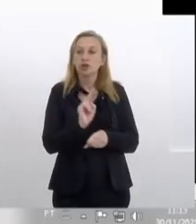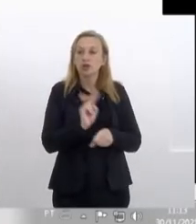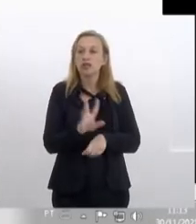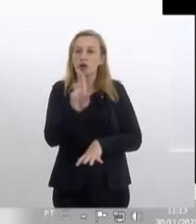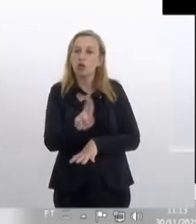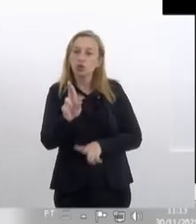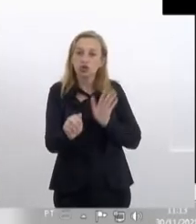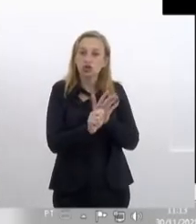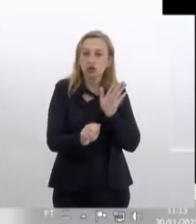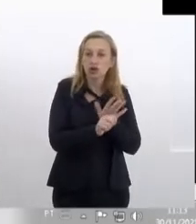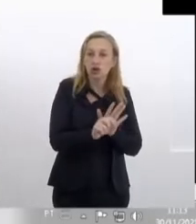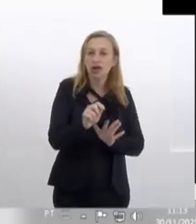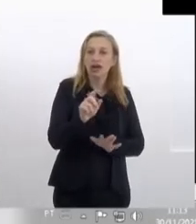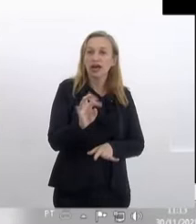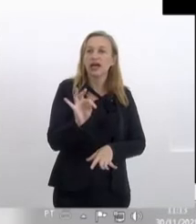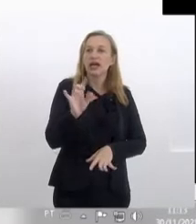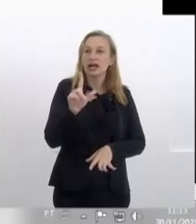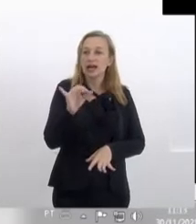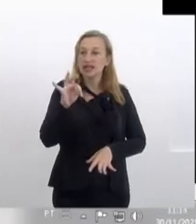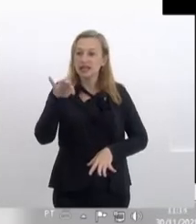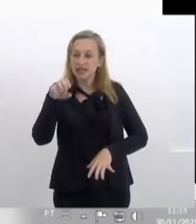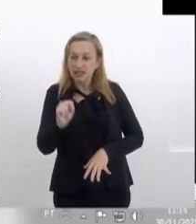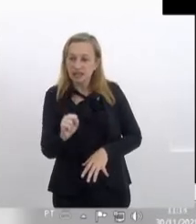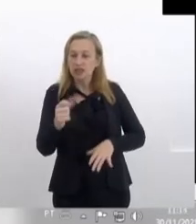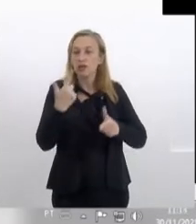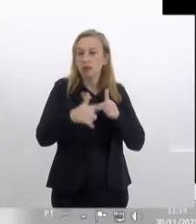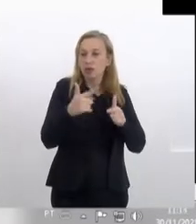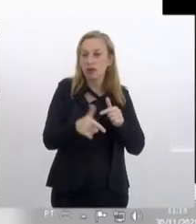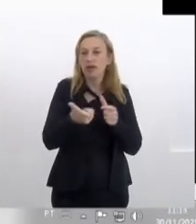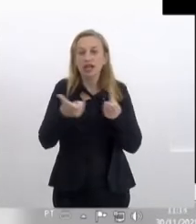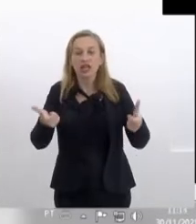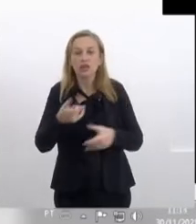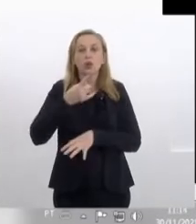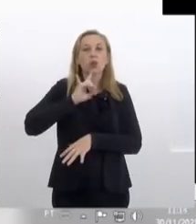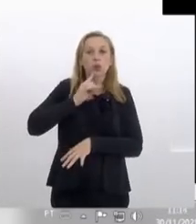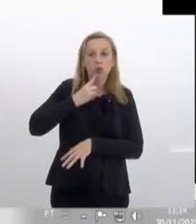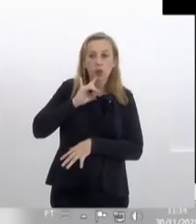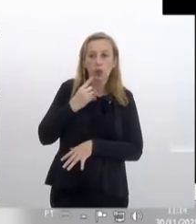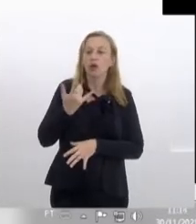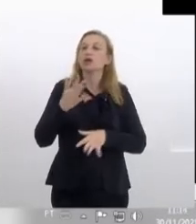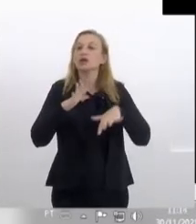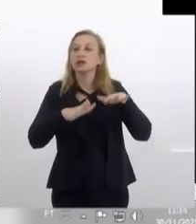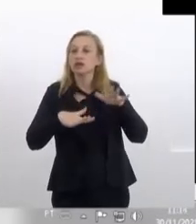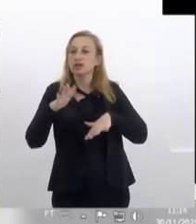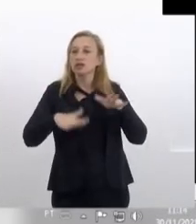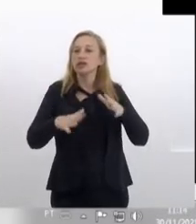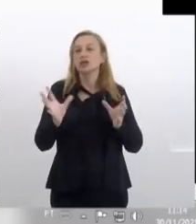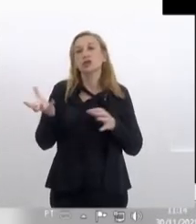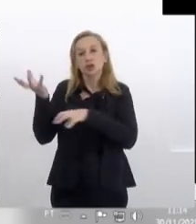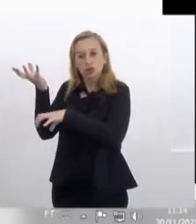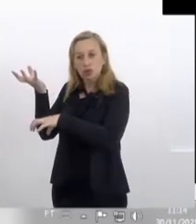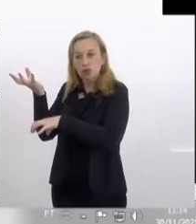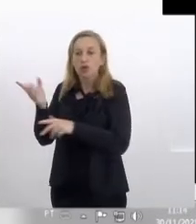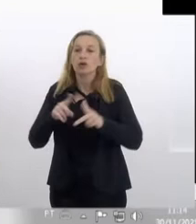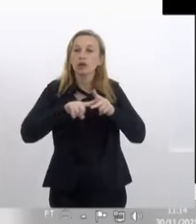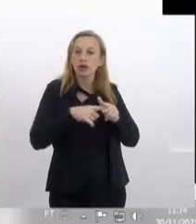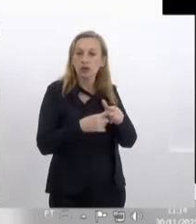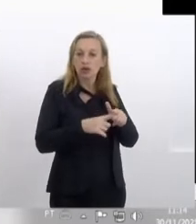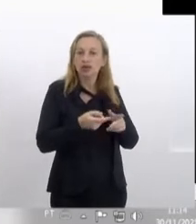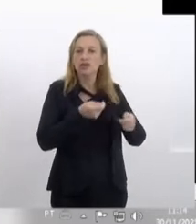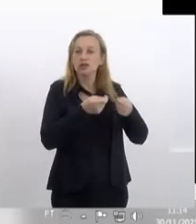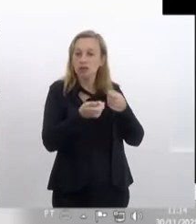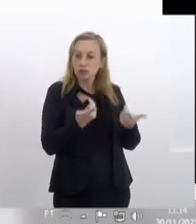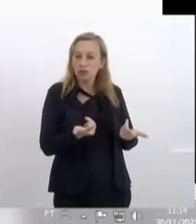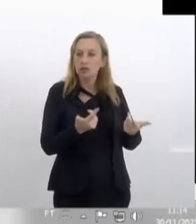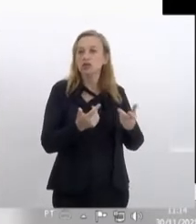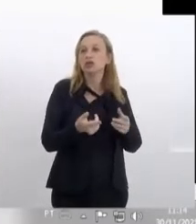de drogas lícitas, né, que é um problema muito grande, o álcool, a gente está trabalhando junto ao Congresso Nacional para regulação do horário de